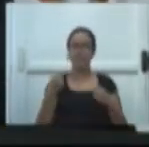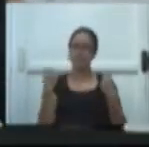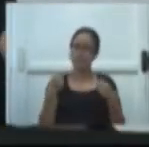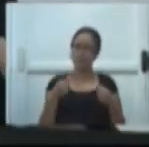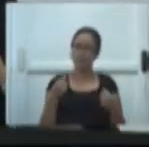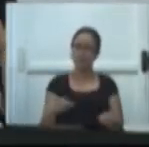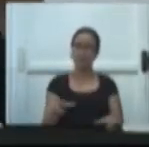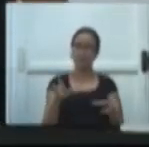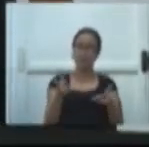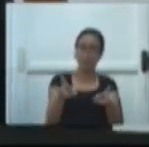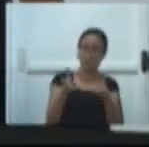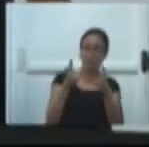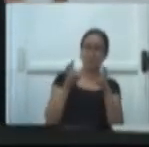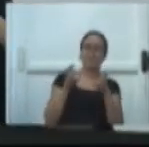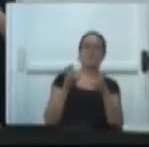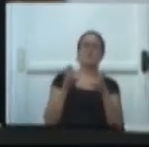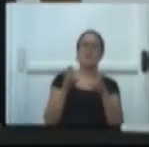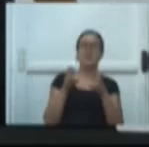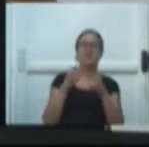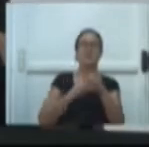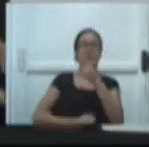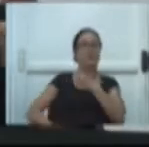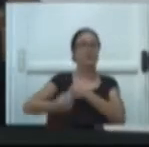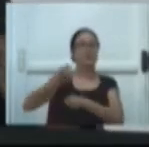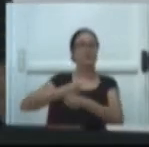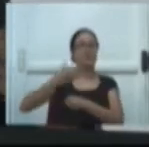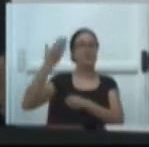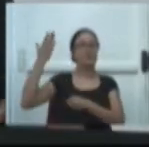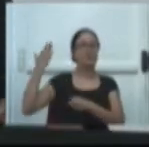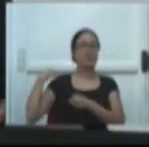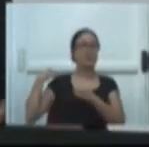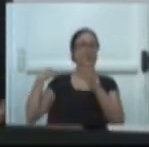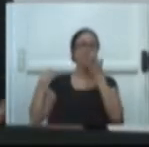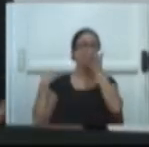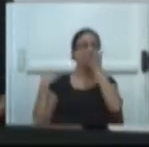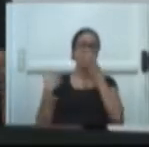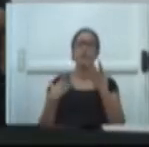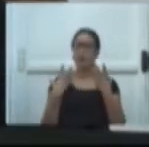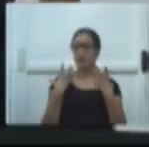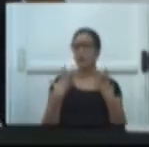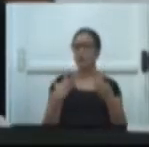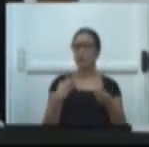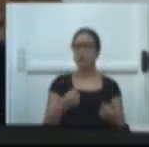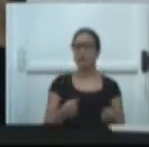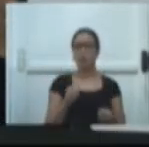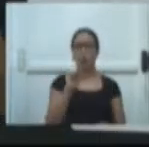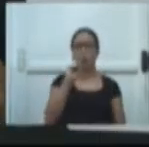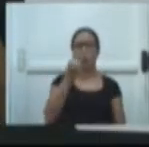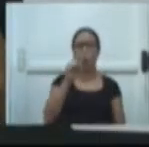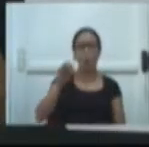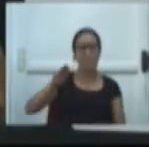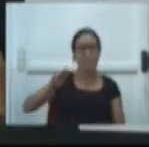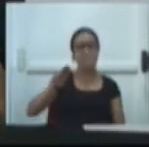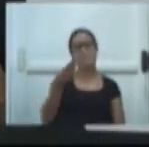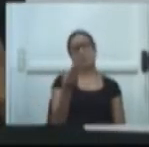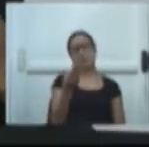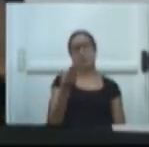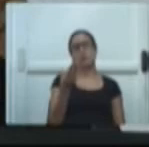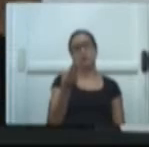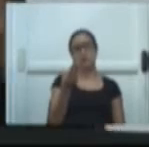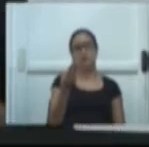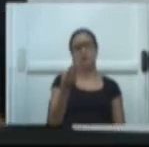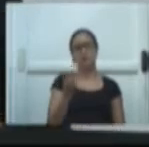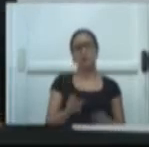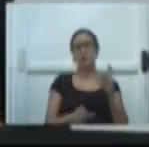reconhecer que no ano passado nós aceitamos um investimento de 8 milhões dos trabalhadores comissionados, que foi feito o contrário, né?